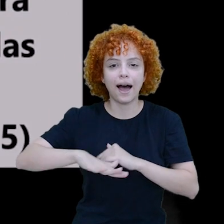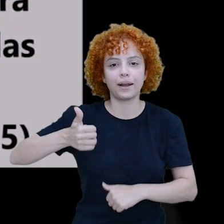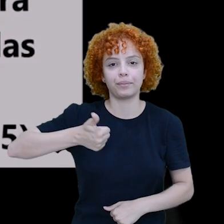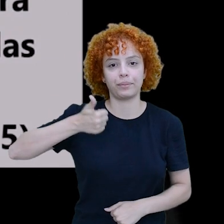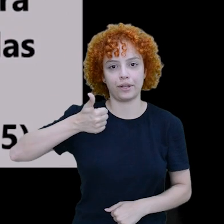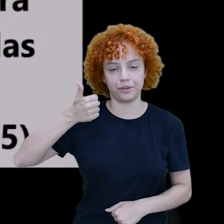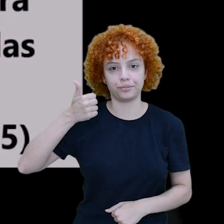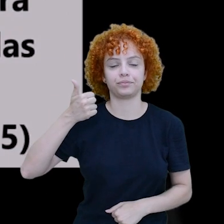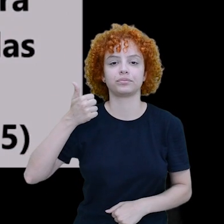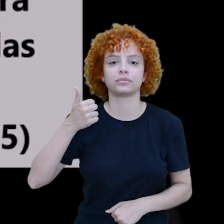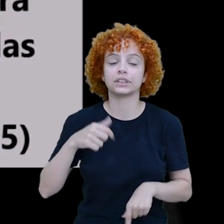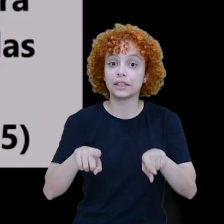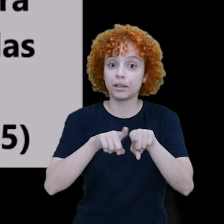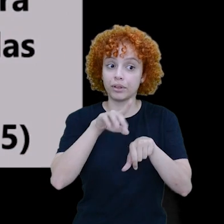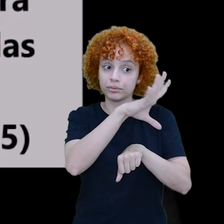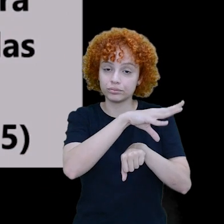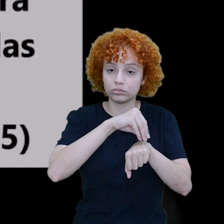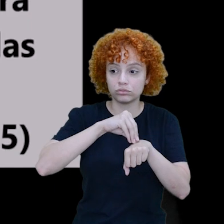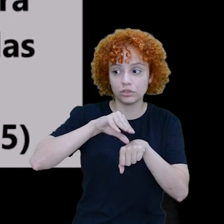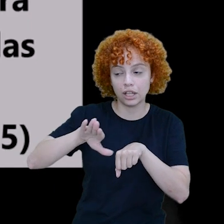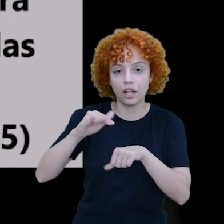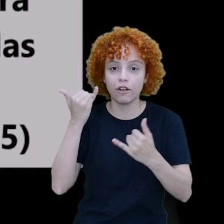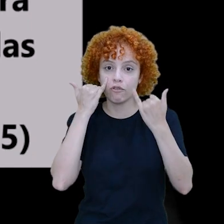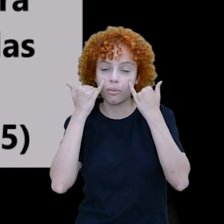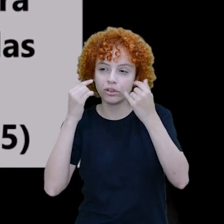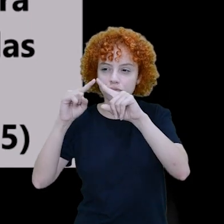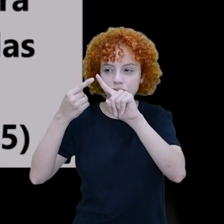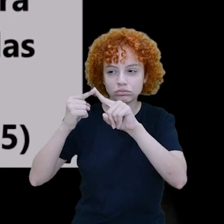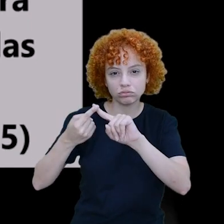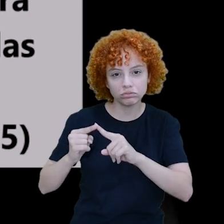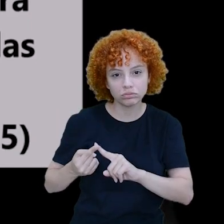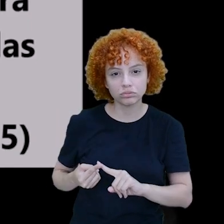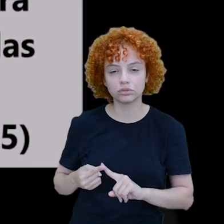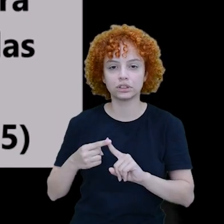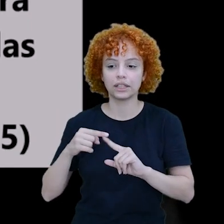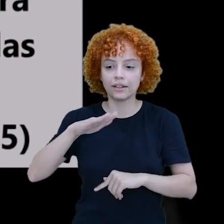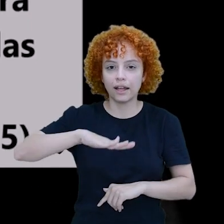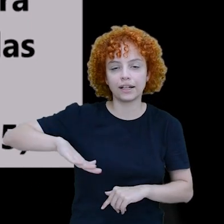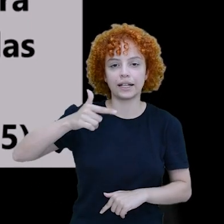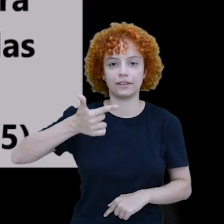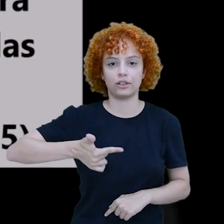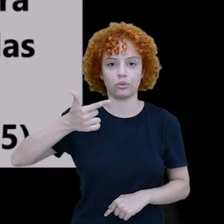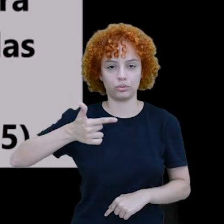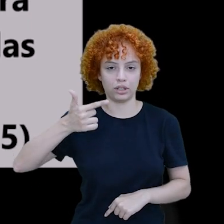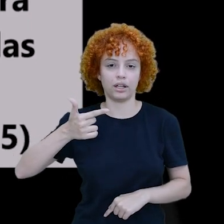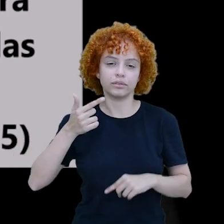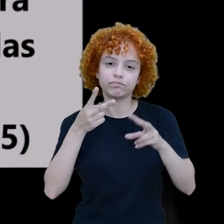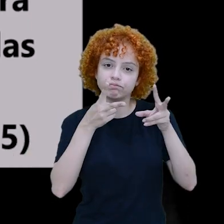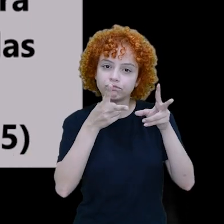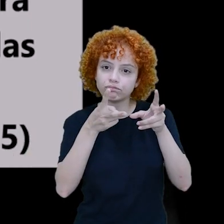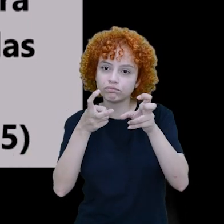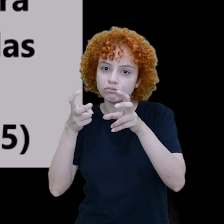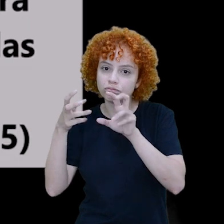estímulos que ocorre nas áreas primárias, leva informações para serem apreciadas e decodificadas nas